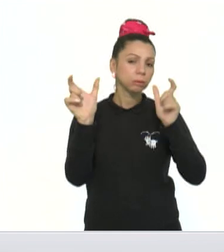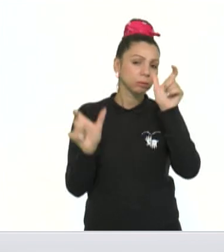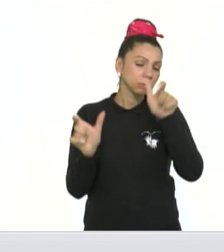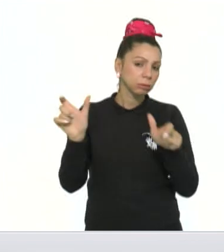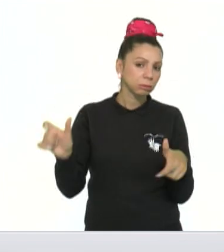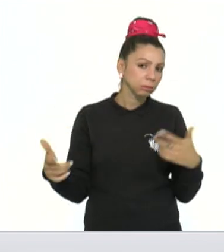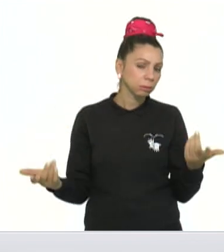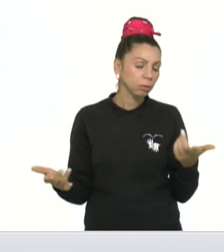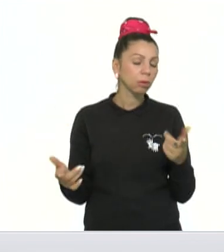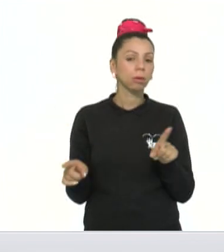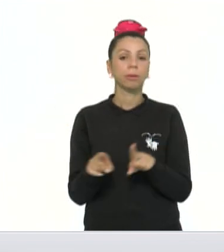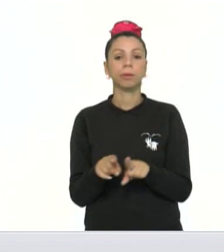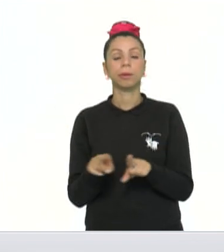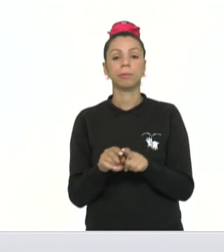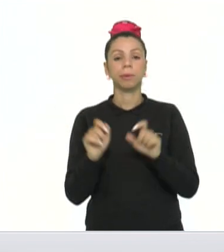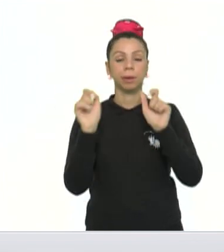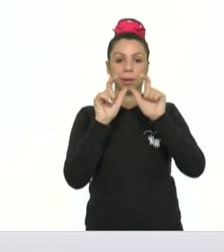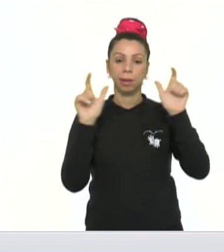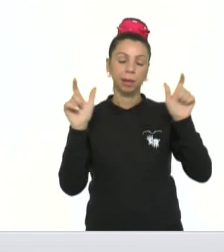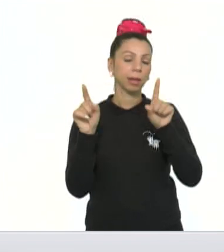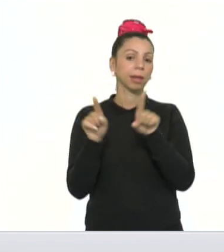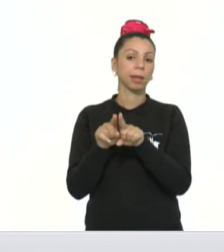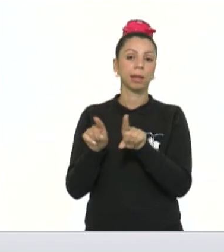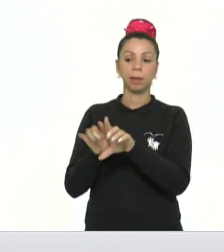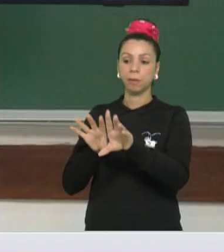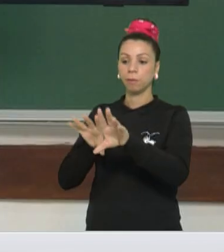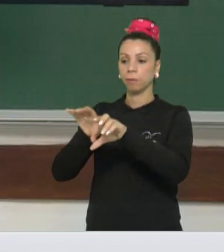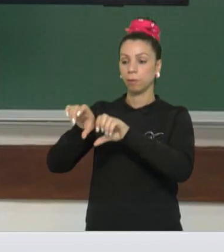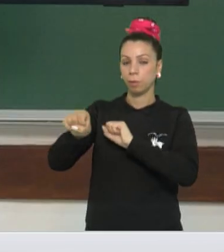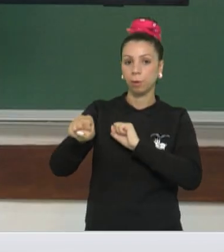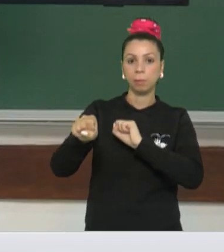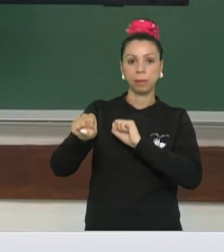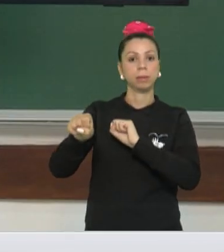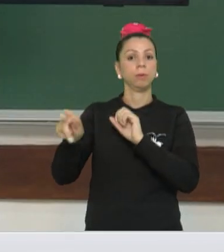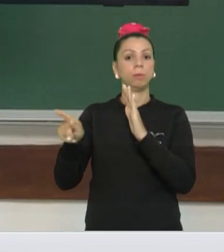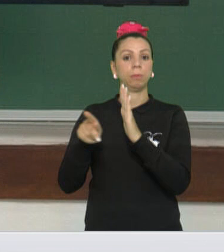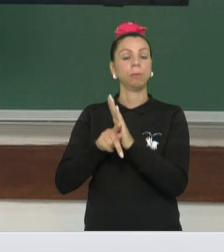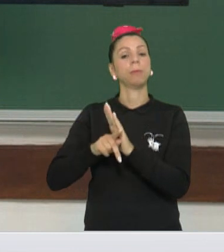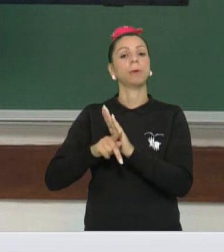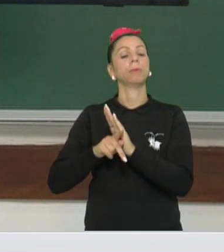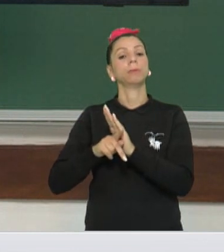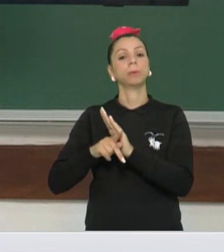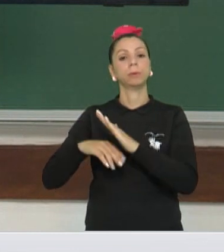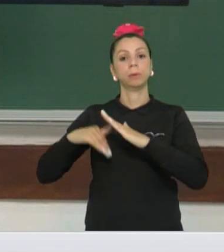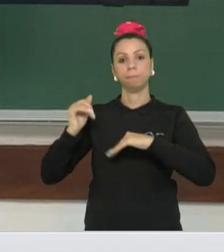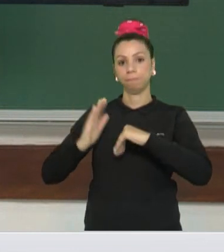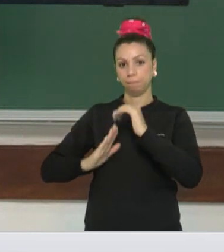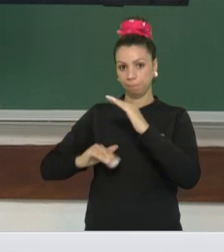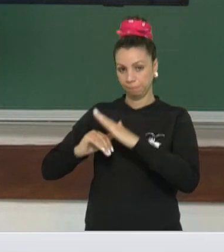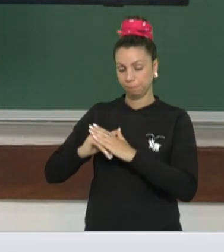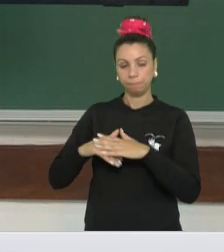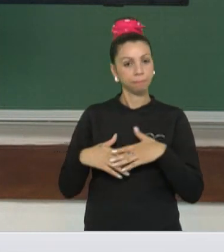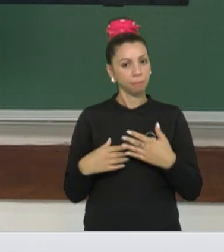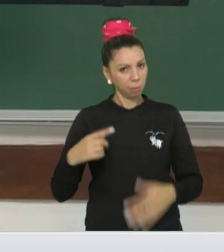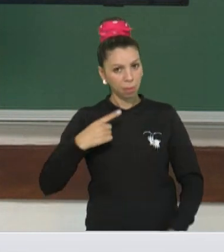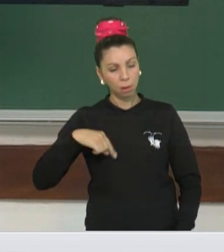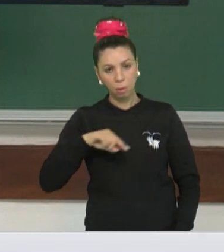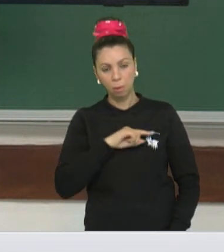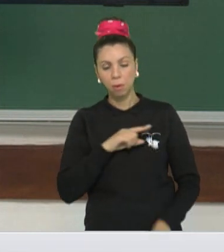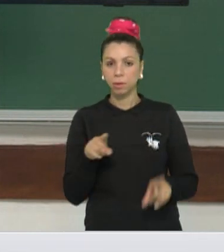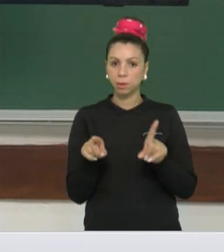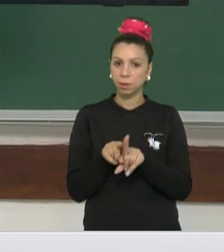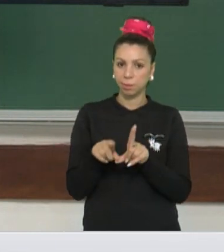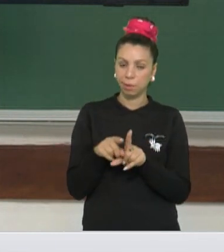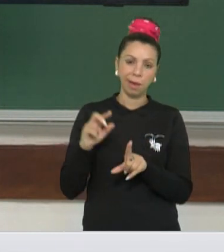de entretenimento e a de formação profissional. Lembram disso? Inclusive nós, né? Não estamos por meio de